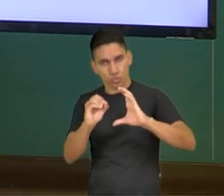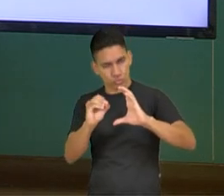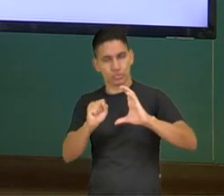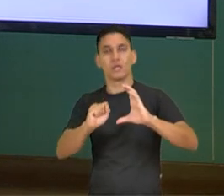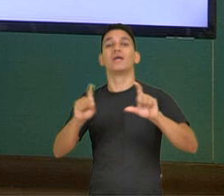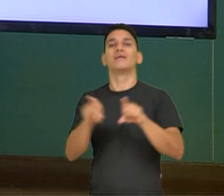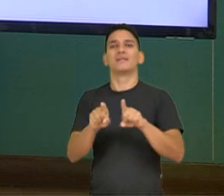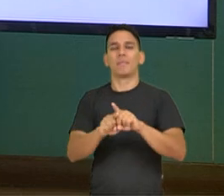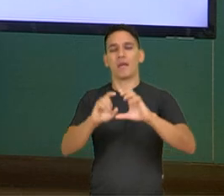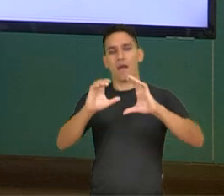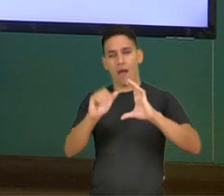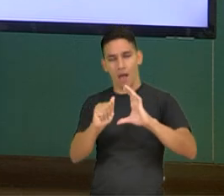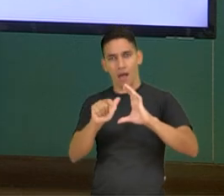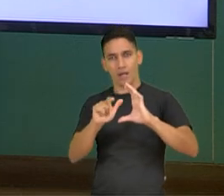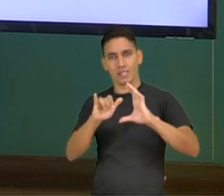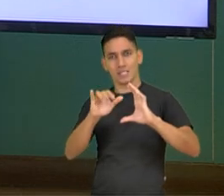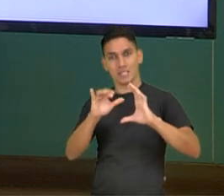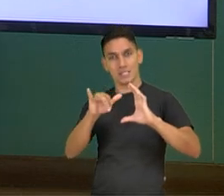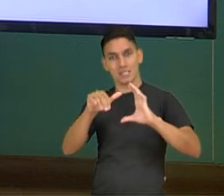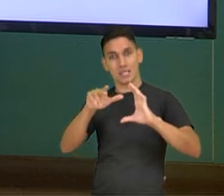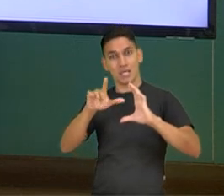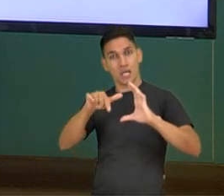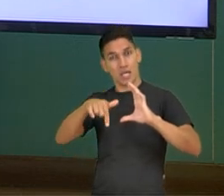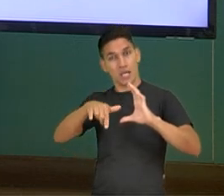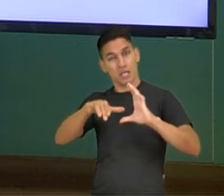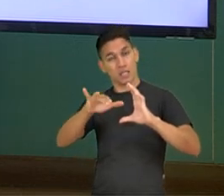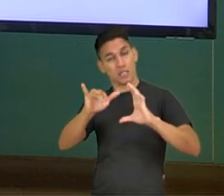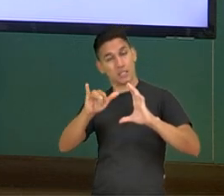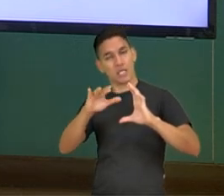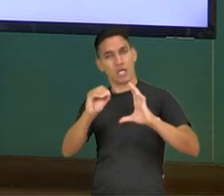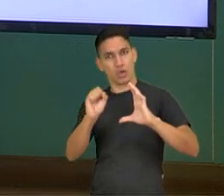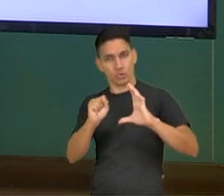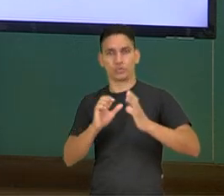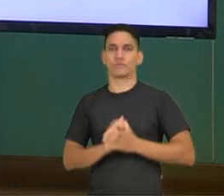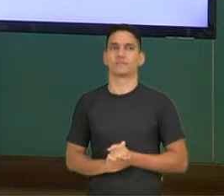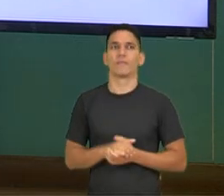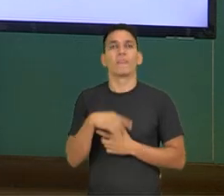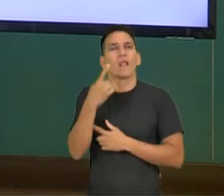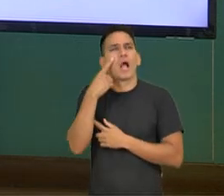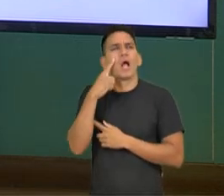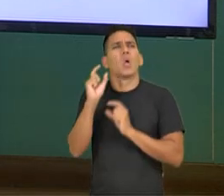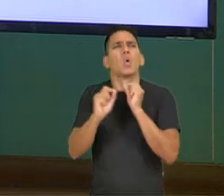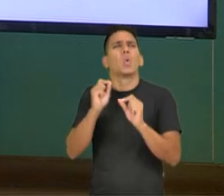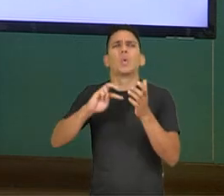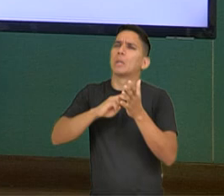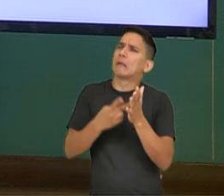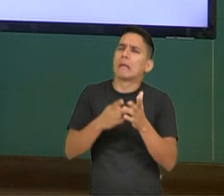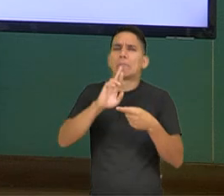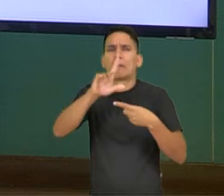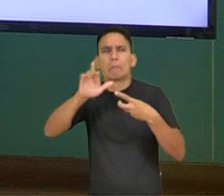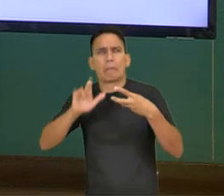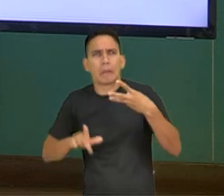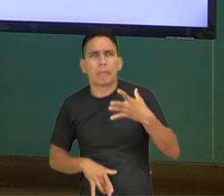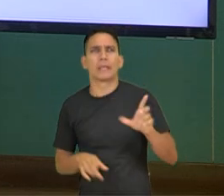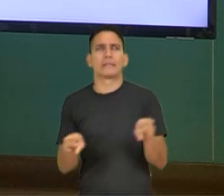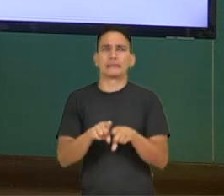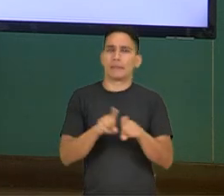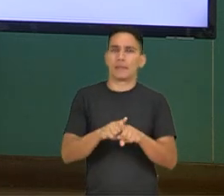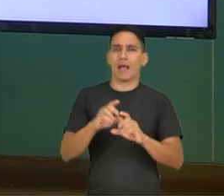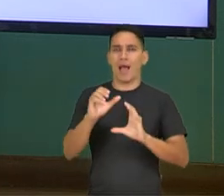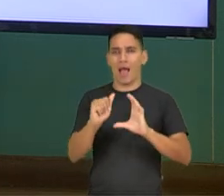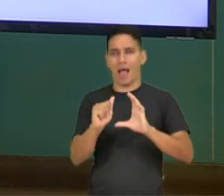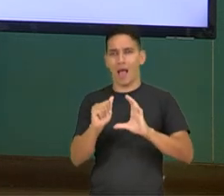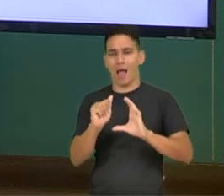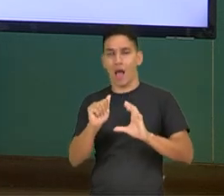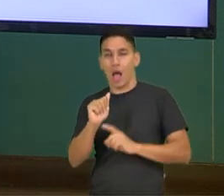alicíclicos. Muito bem, então vamos ver, vamos dar uma analisada, o que é um alcano, o que é um alceno e assim sucessivamente.